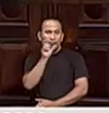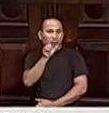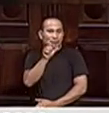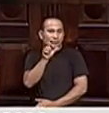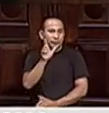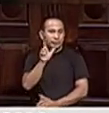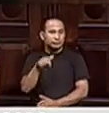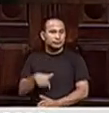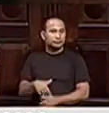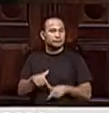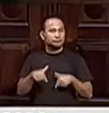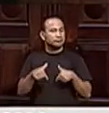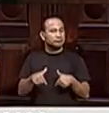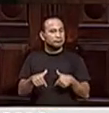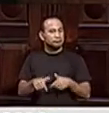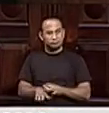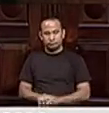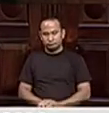votos.